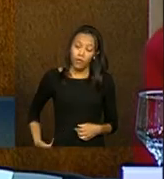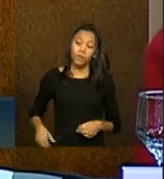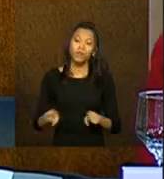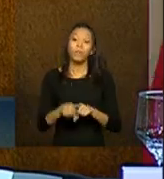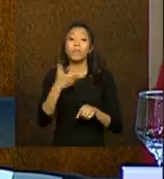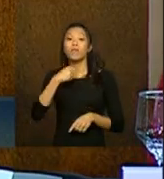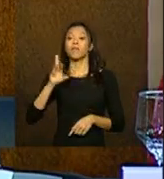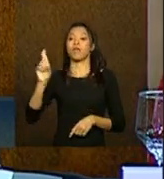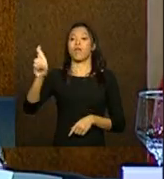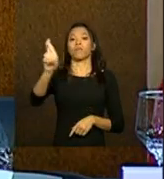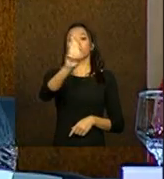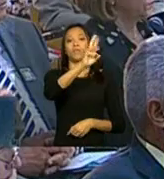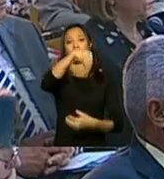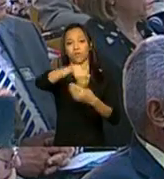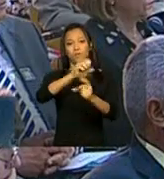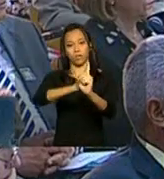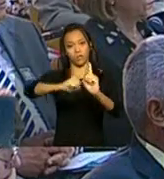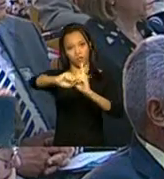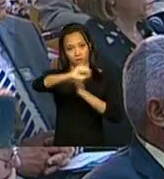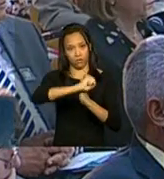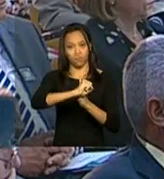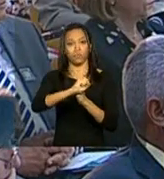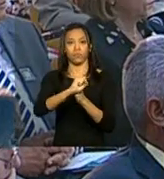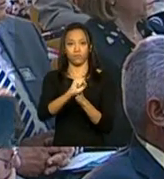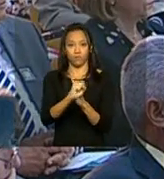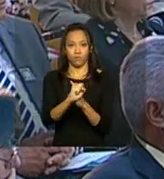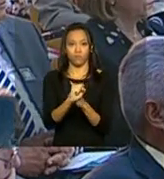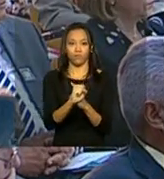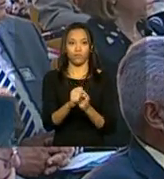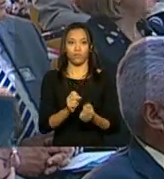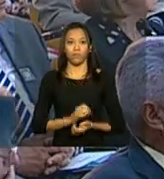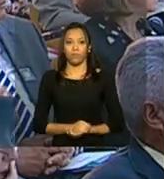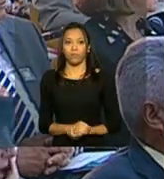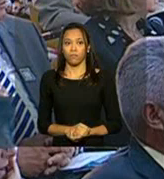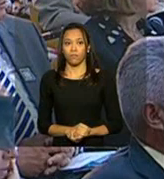sociedade civil. Hoje tá difícil, gente.